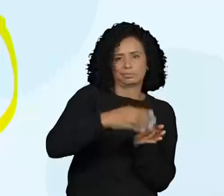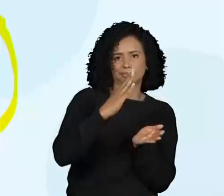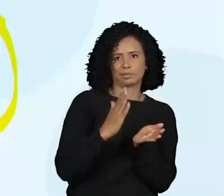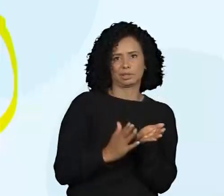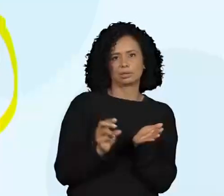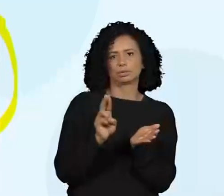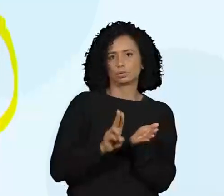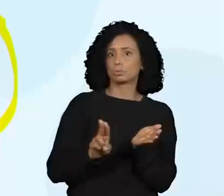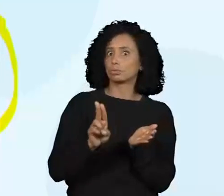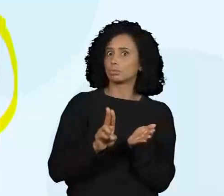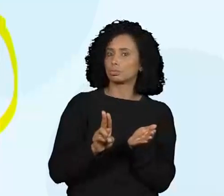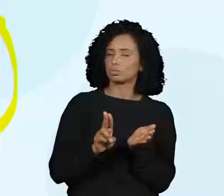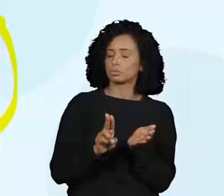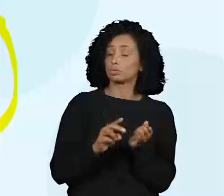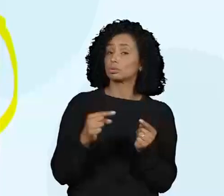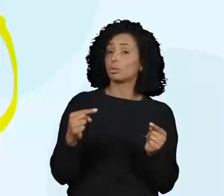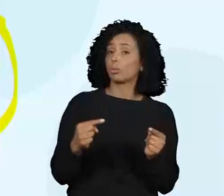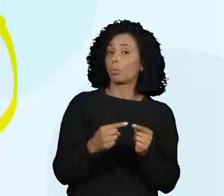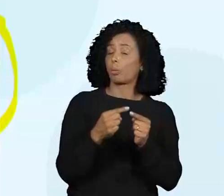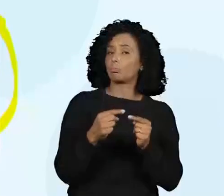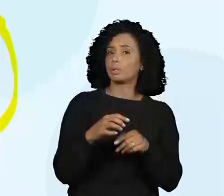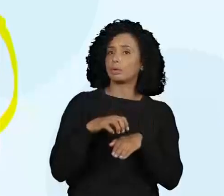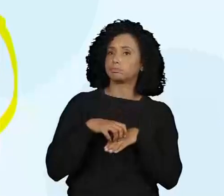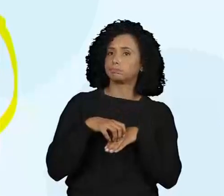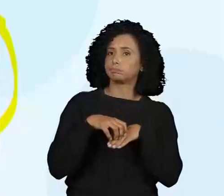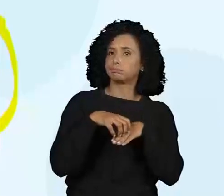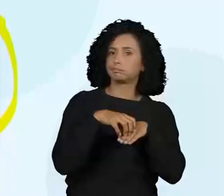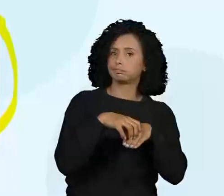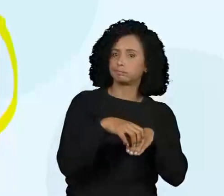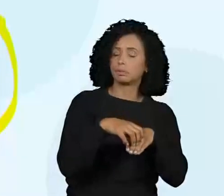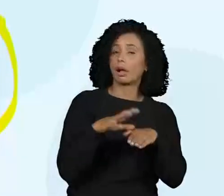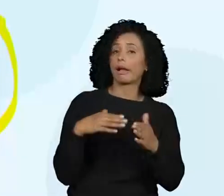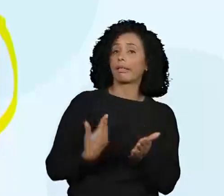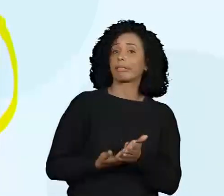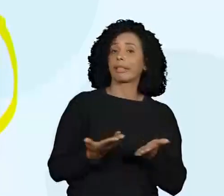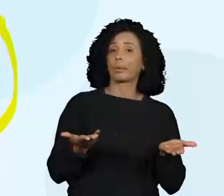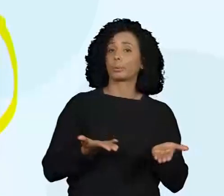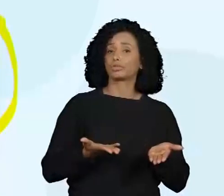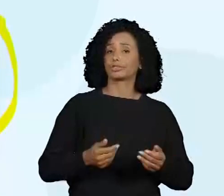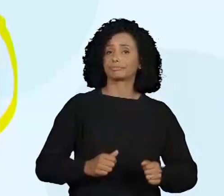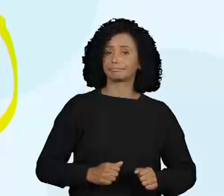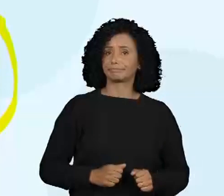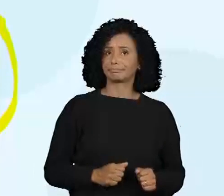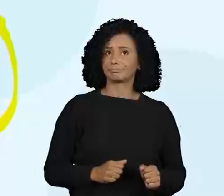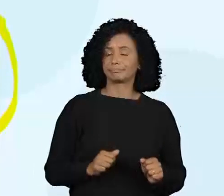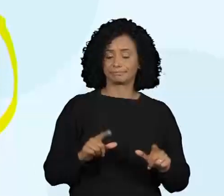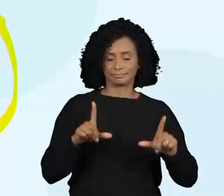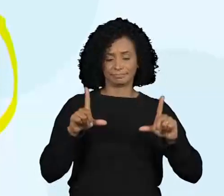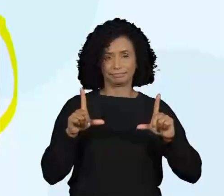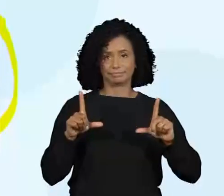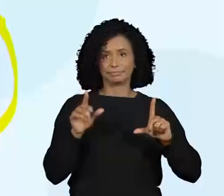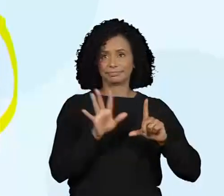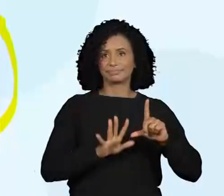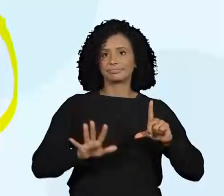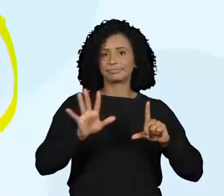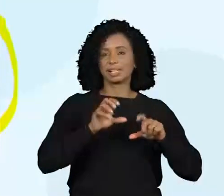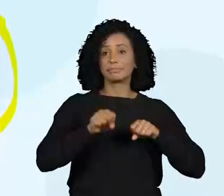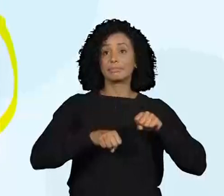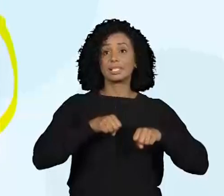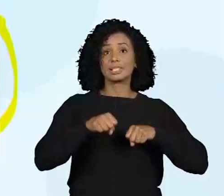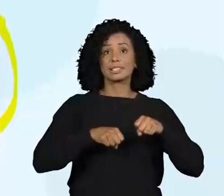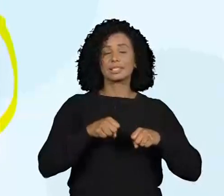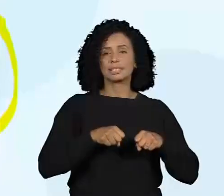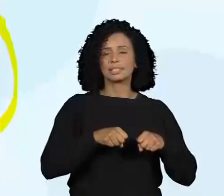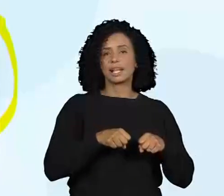embarcações como um recurso aí utilizado até hoje. E por último, a imagem das bicicletas.